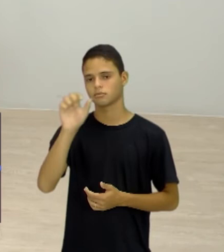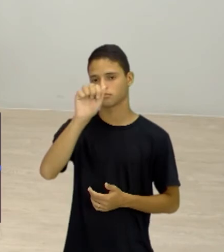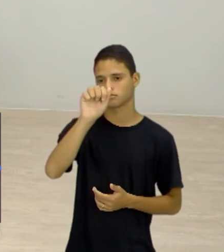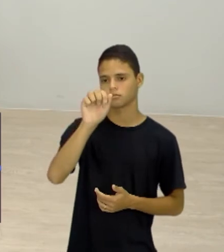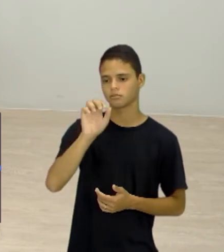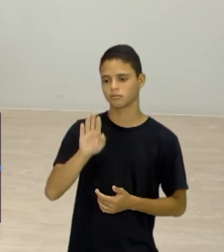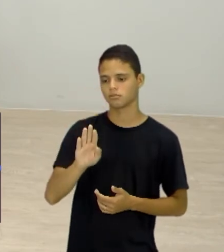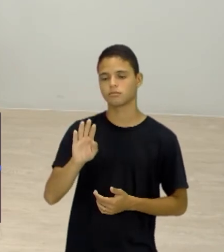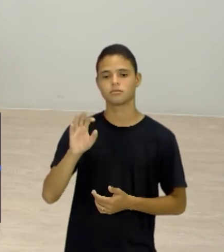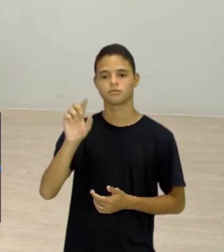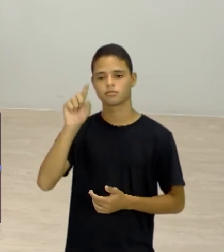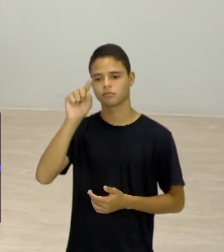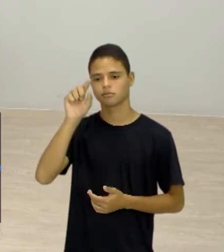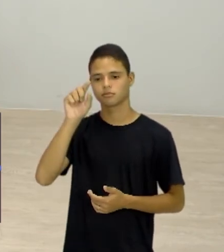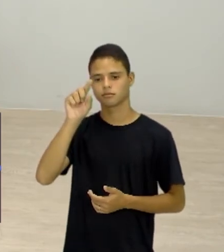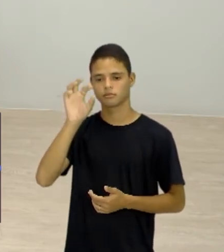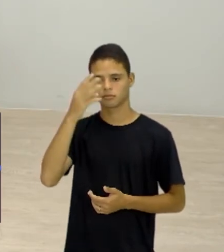na B.